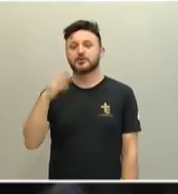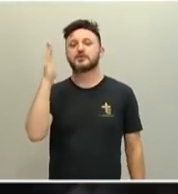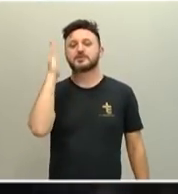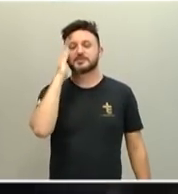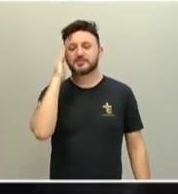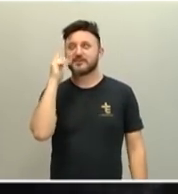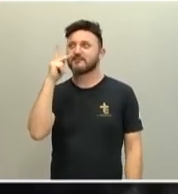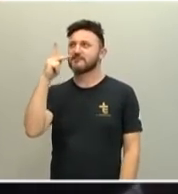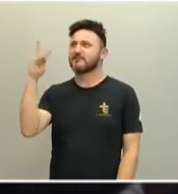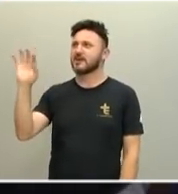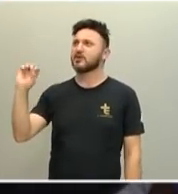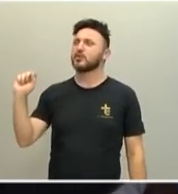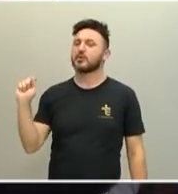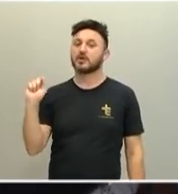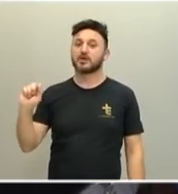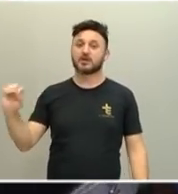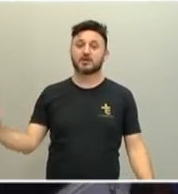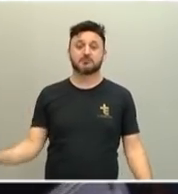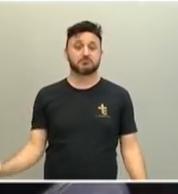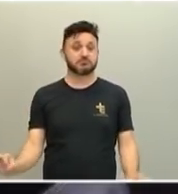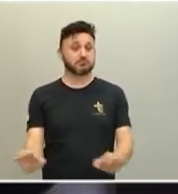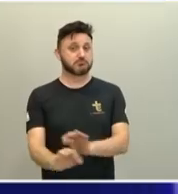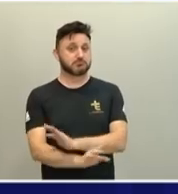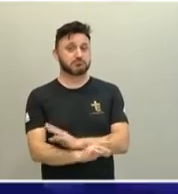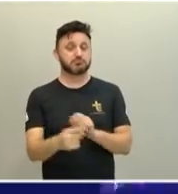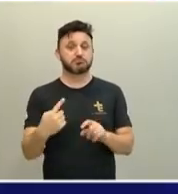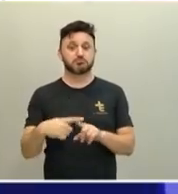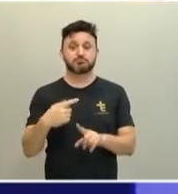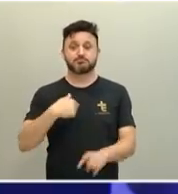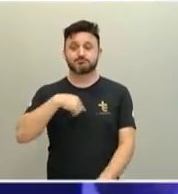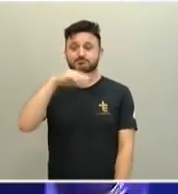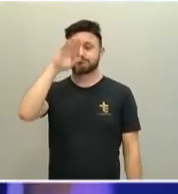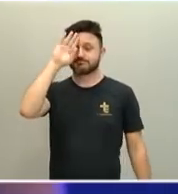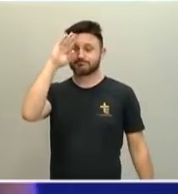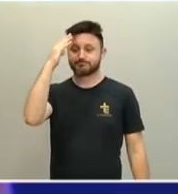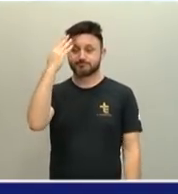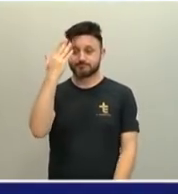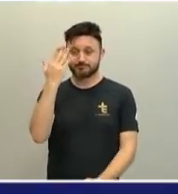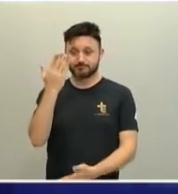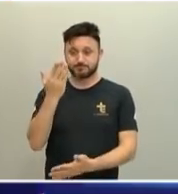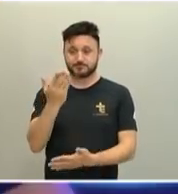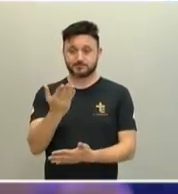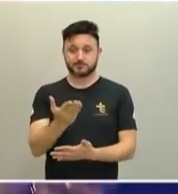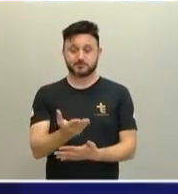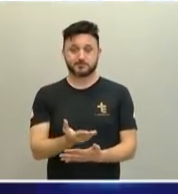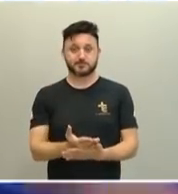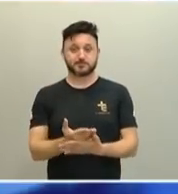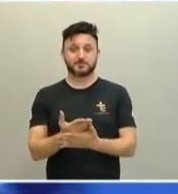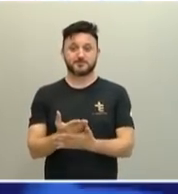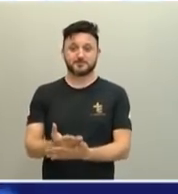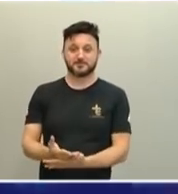vai passar. Eu vou confiar, eu vou confiar.